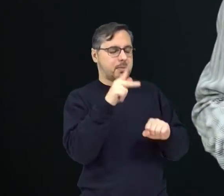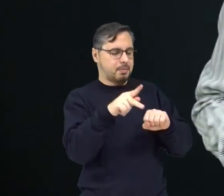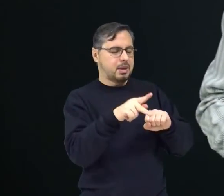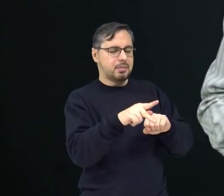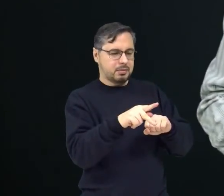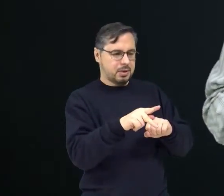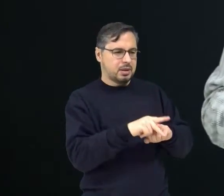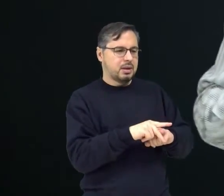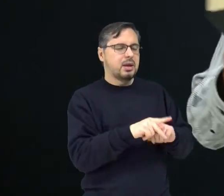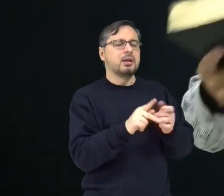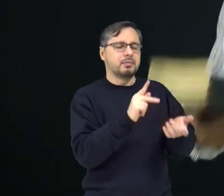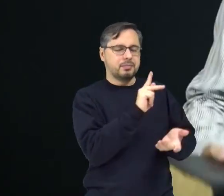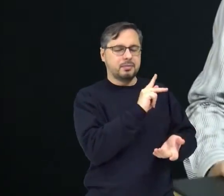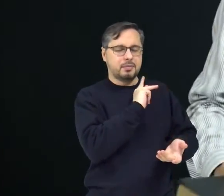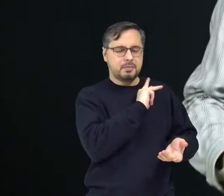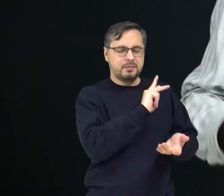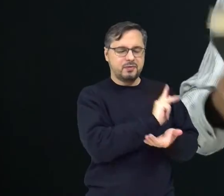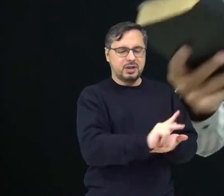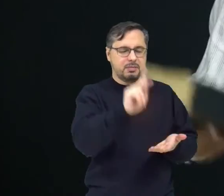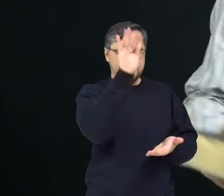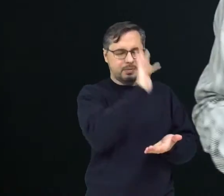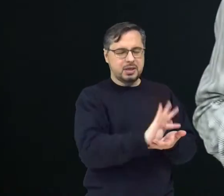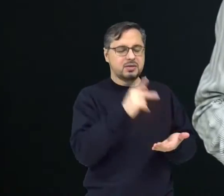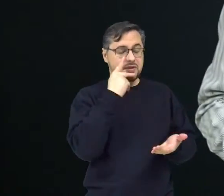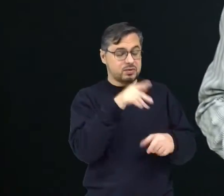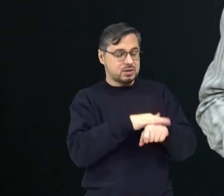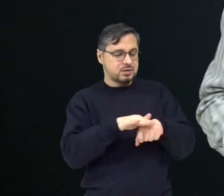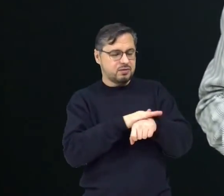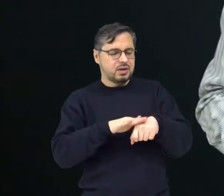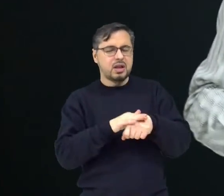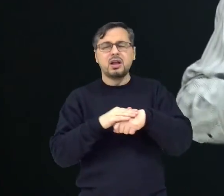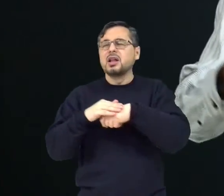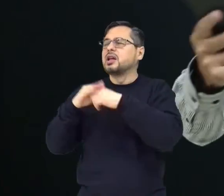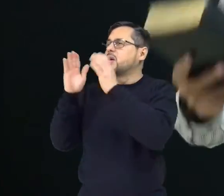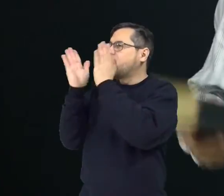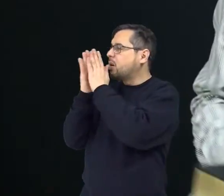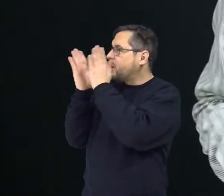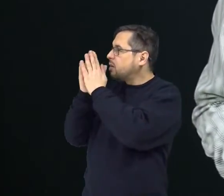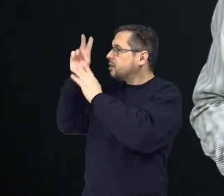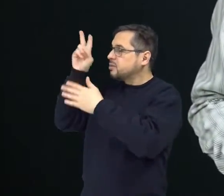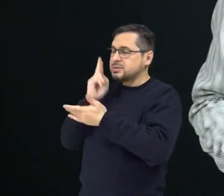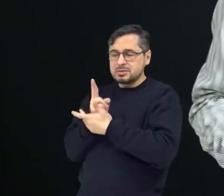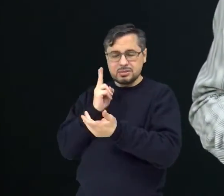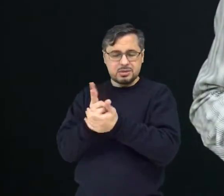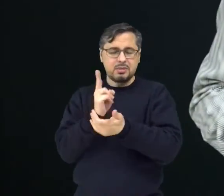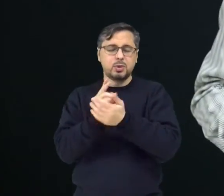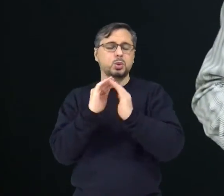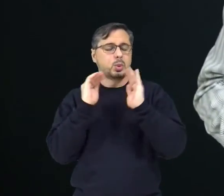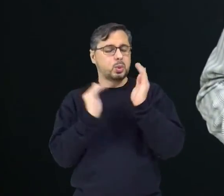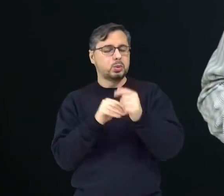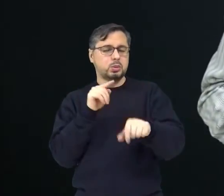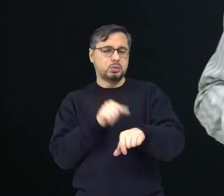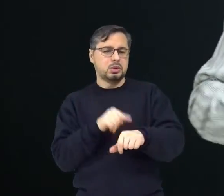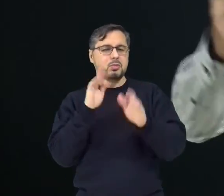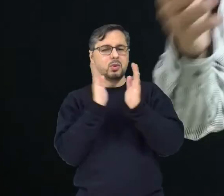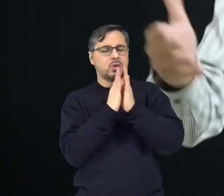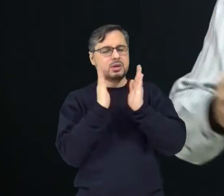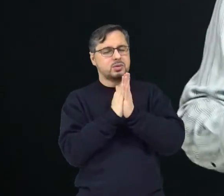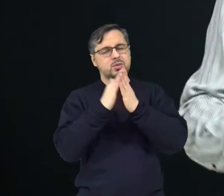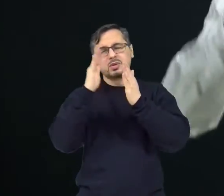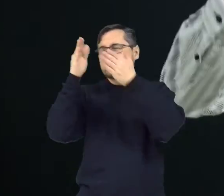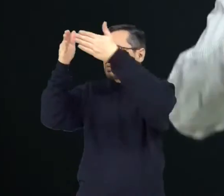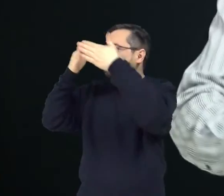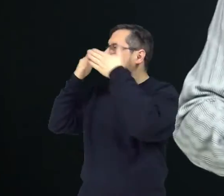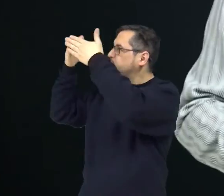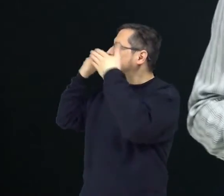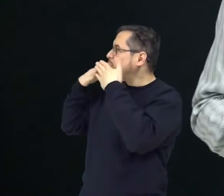falem com Deus, invoquem a presença de Deus em todos os momentos, em todas as circunstâncias, com orações, com